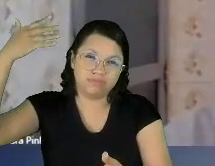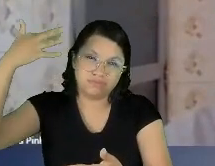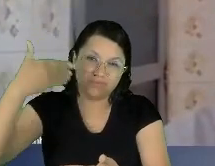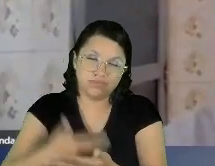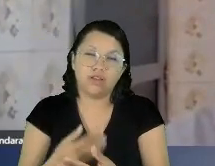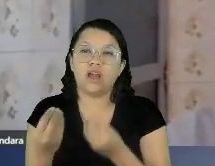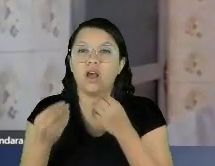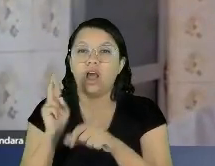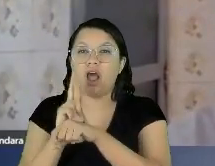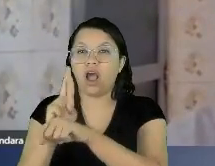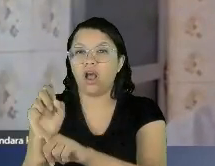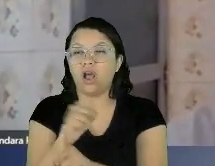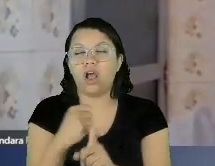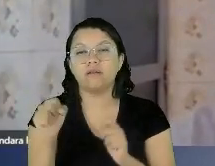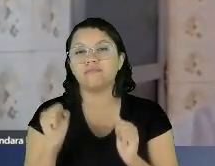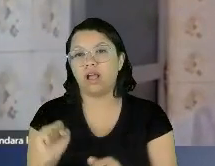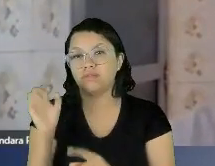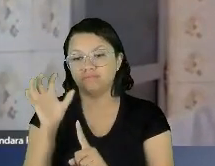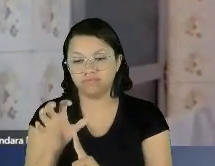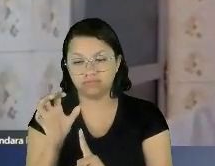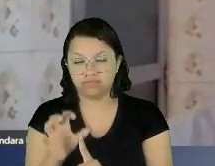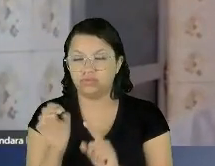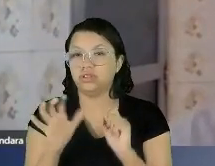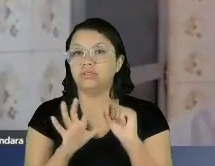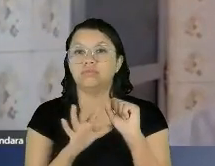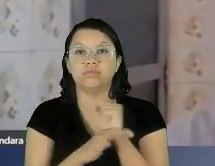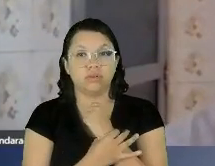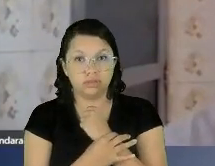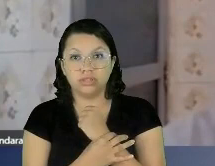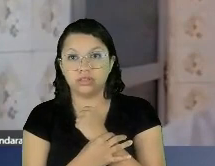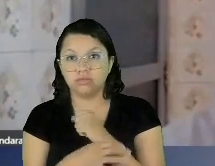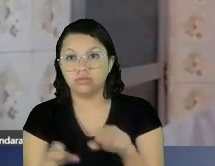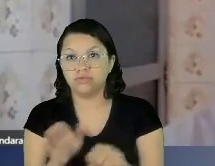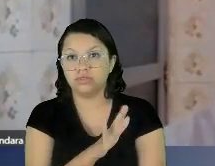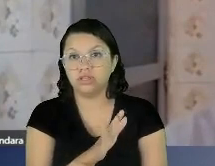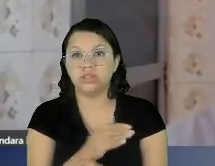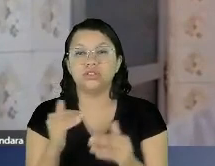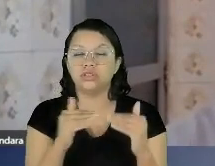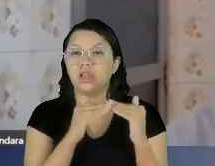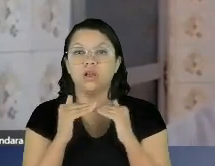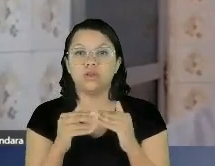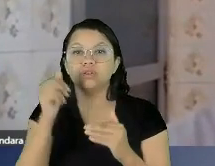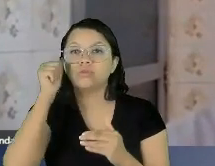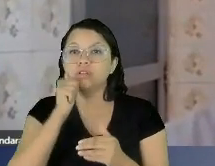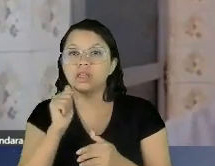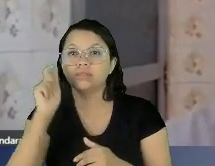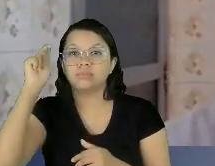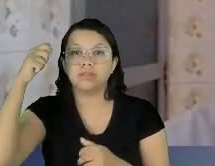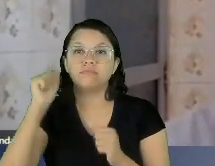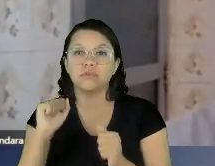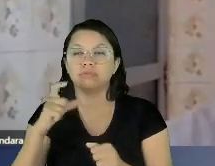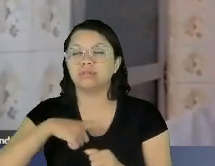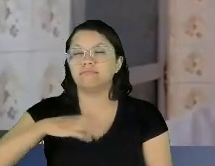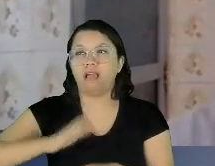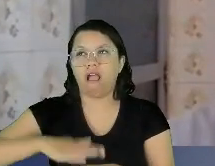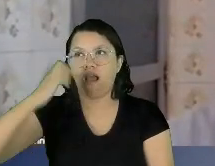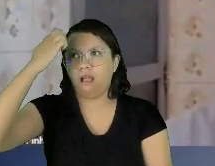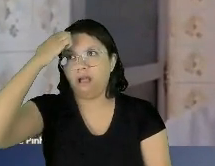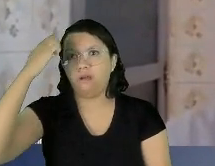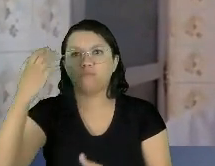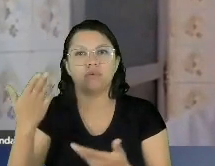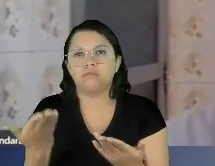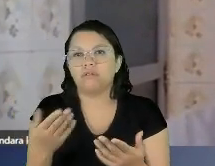períodos coloniais, e como essas representações sociais podem impactar na proteção insuficiente na medida em que mulheres negras podem ser